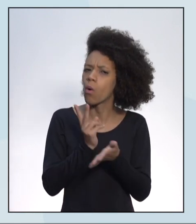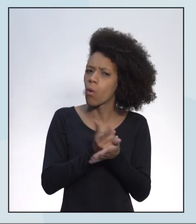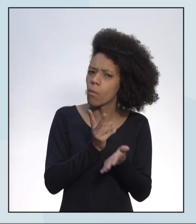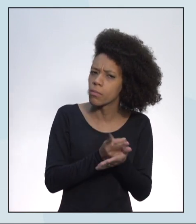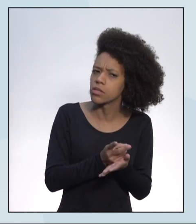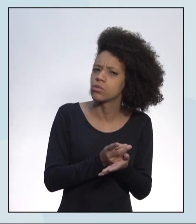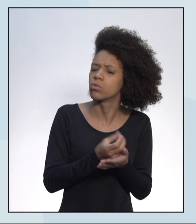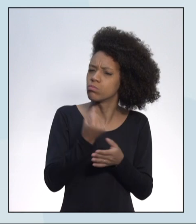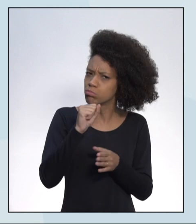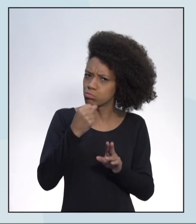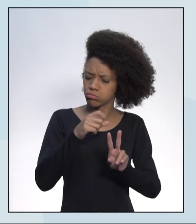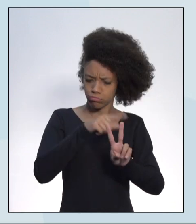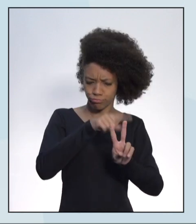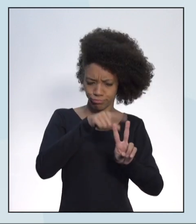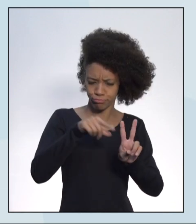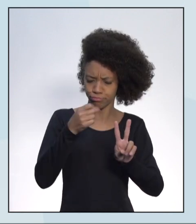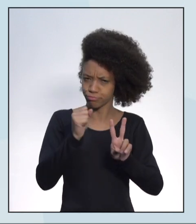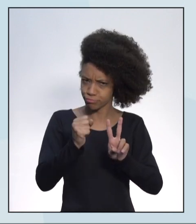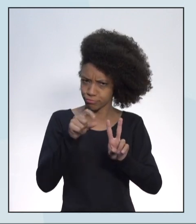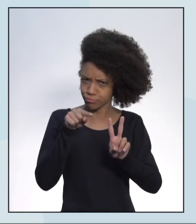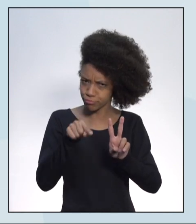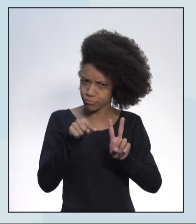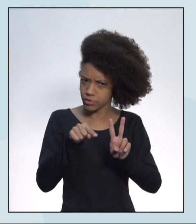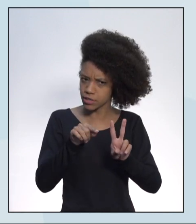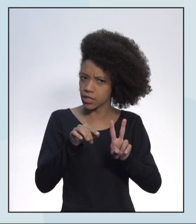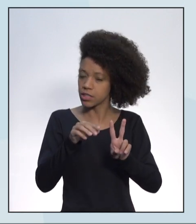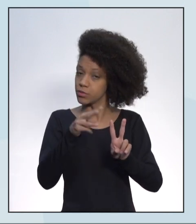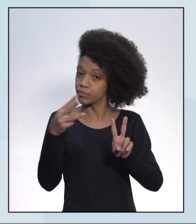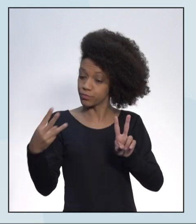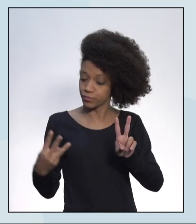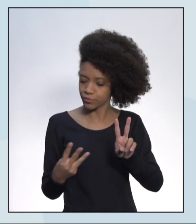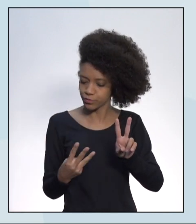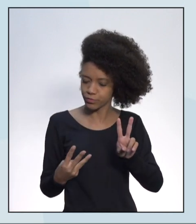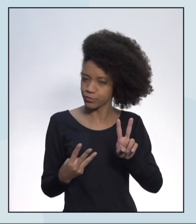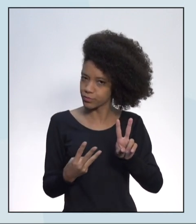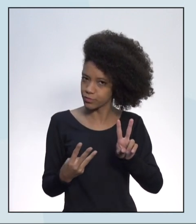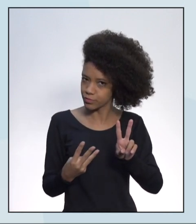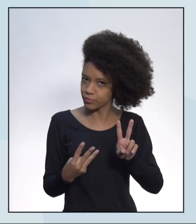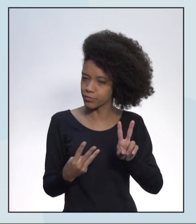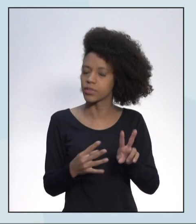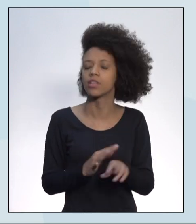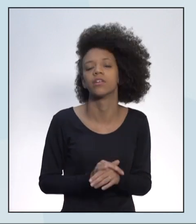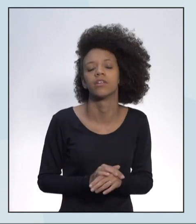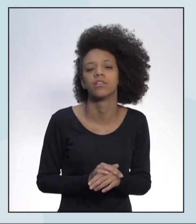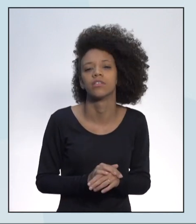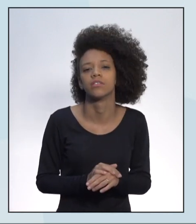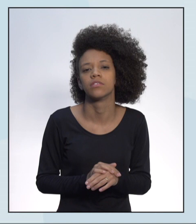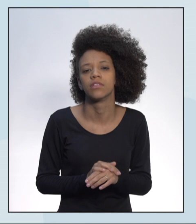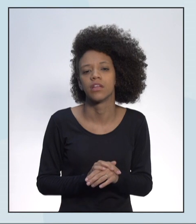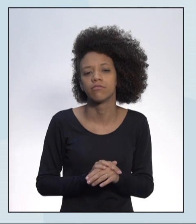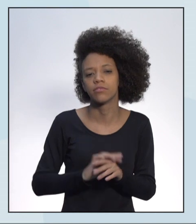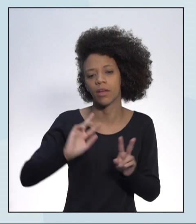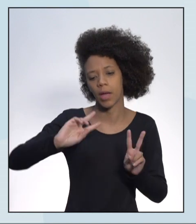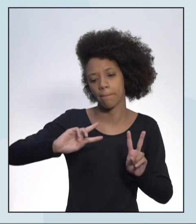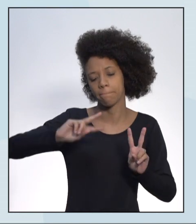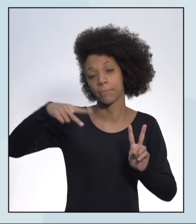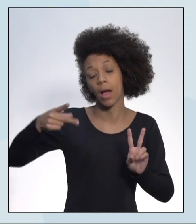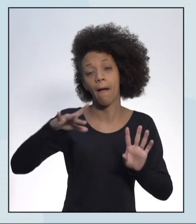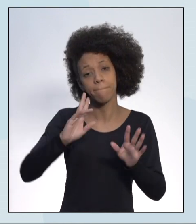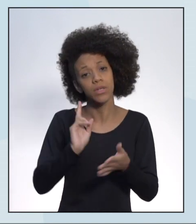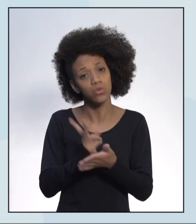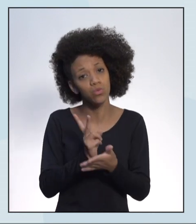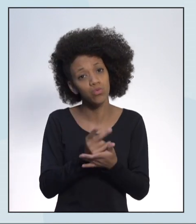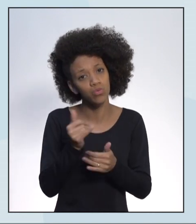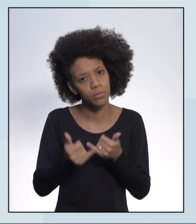lá dentro. Né? E o 3 estava embaixo, no denominador da fração. E ele foi para o índice. Né? Só que eu